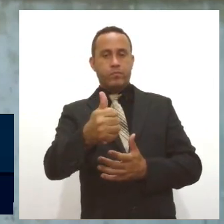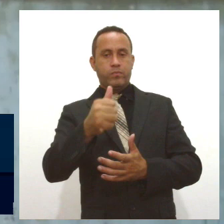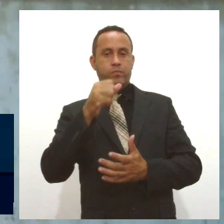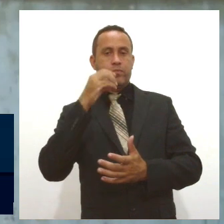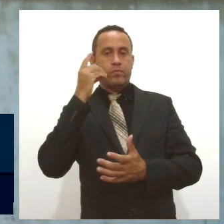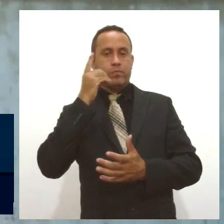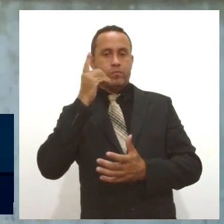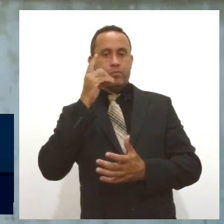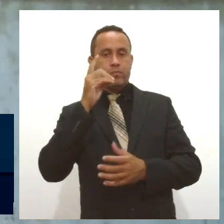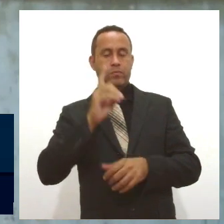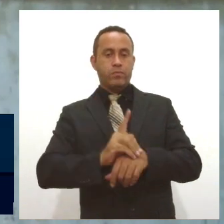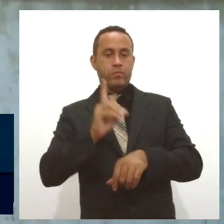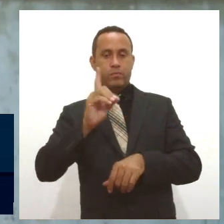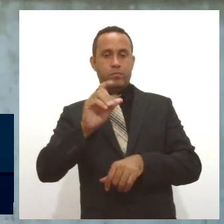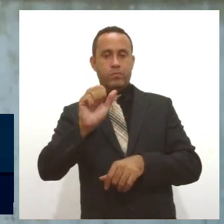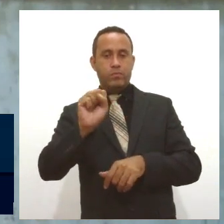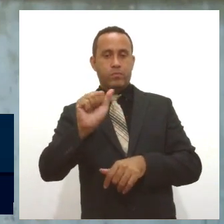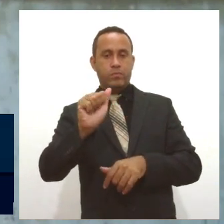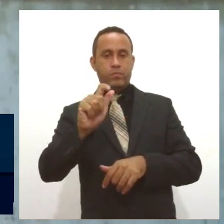deputado doutor Samuel.